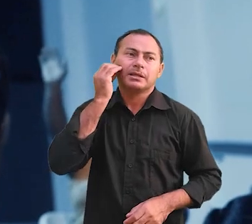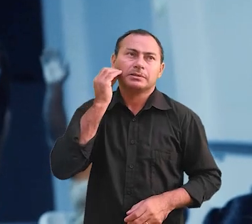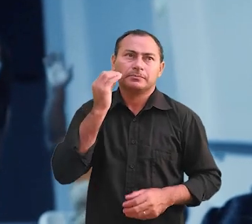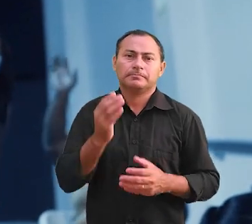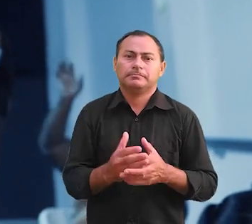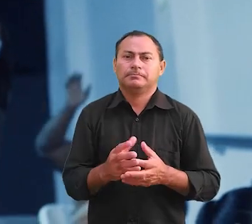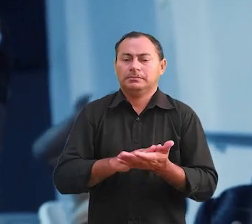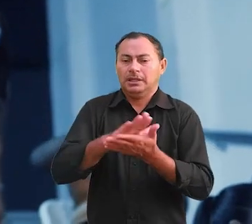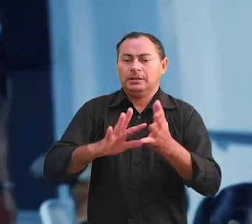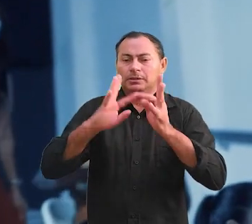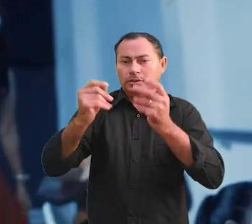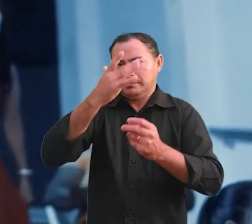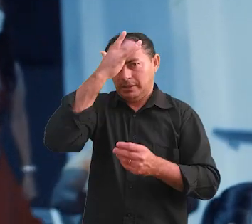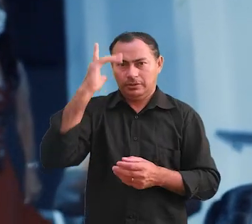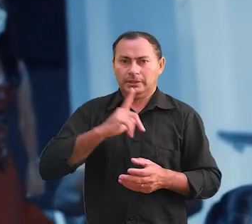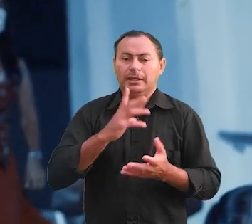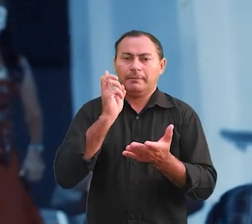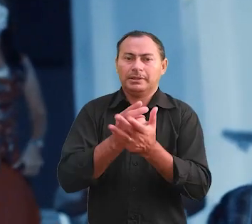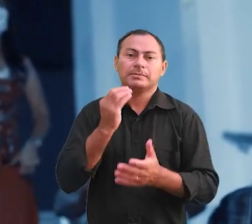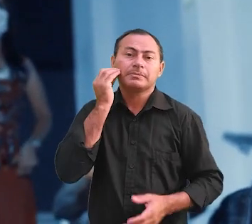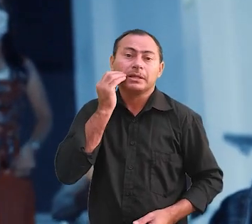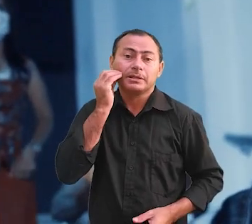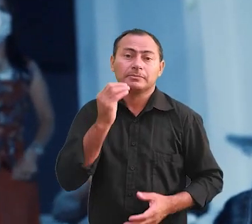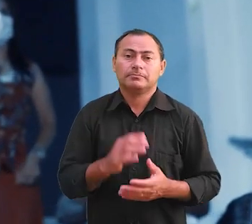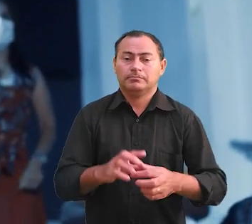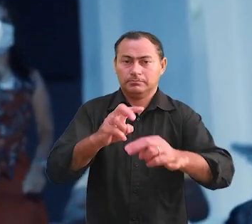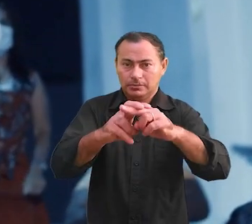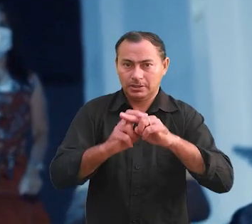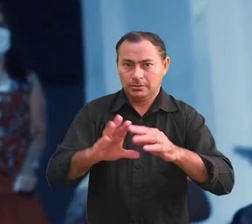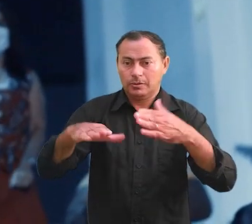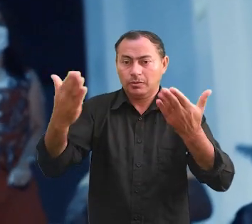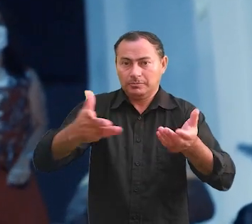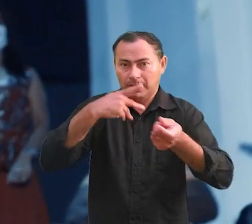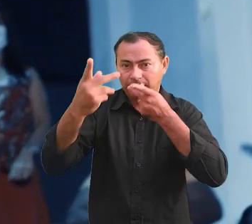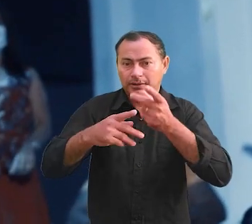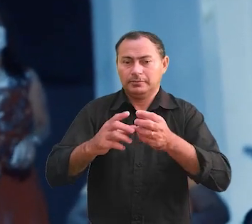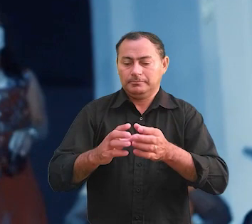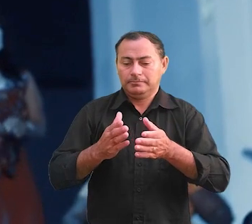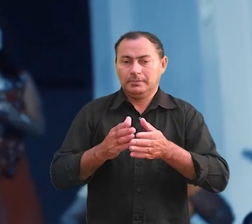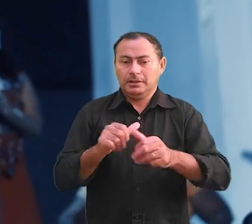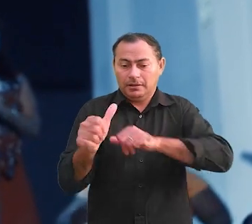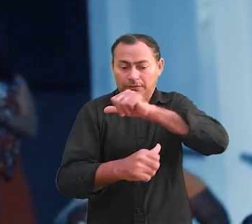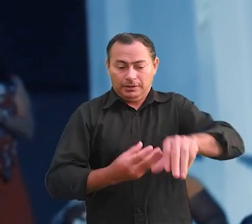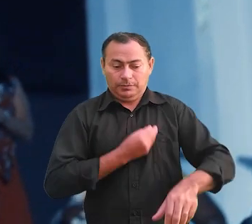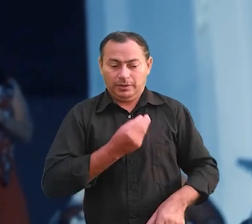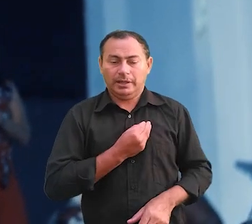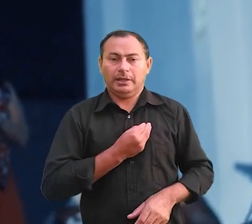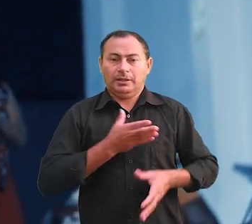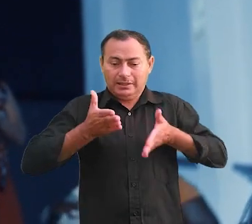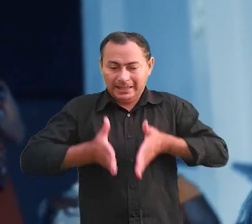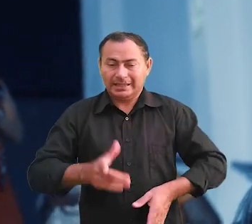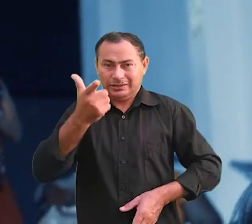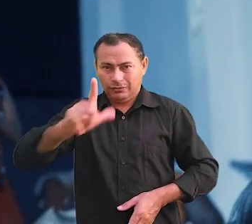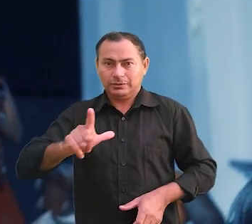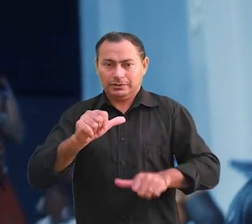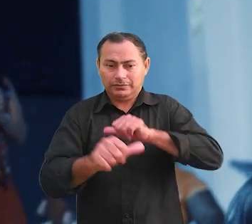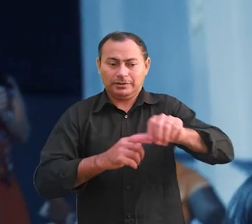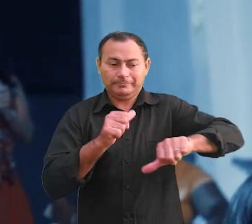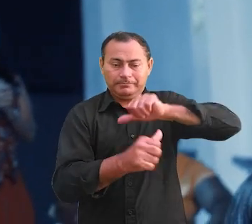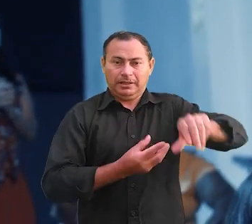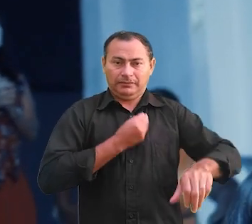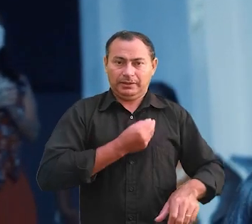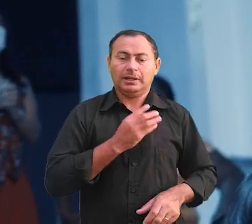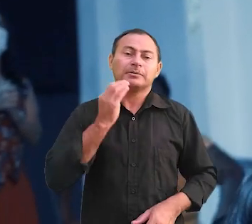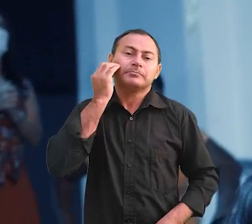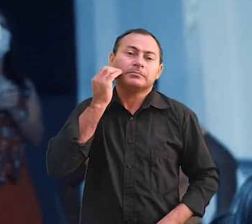um tipo de experiência Nem todas as pessoas têm a mesma experiência é por isso que quando falamos sobre nascer de novo esse nos referimos